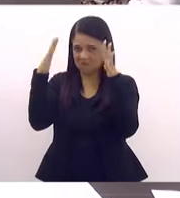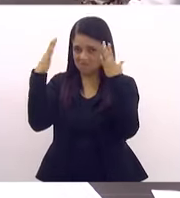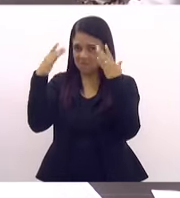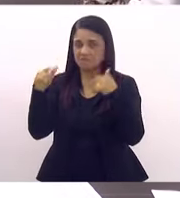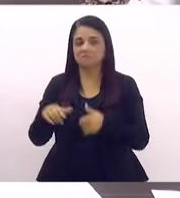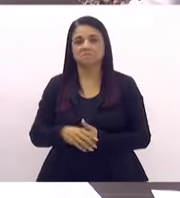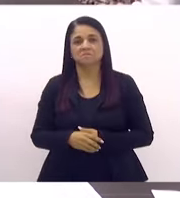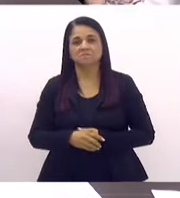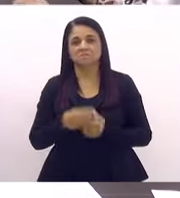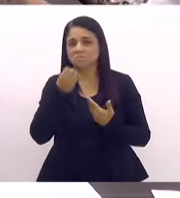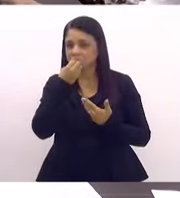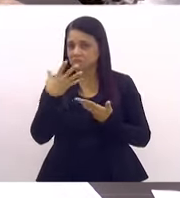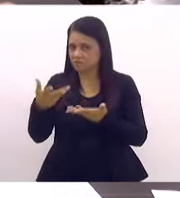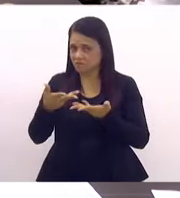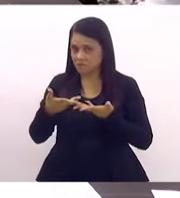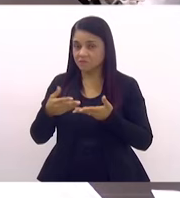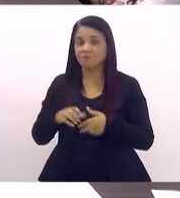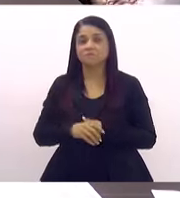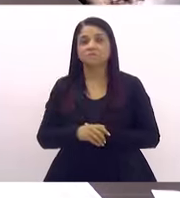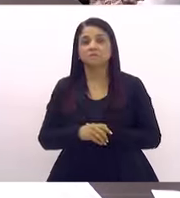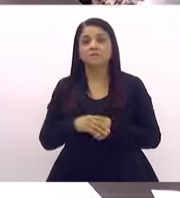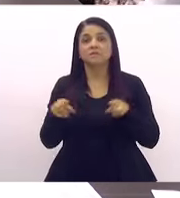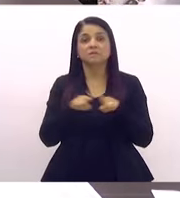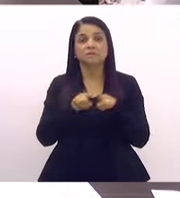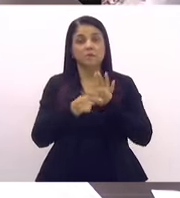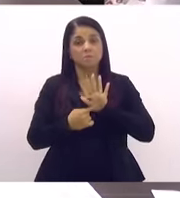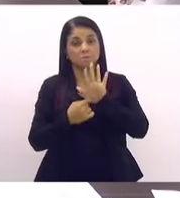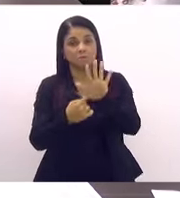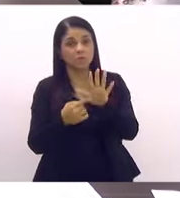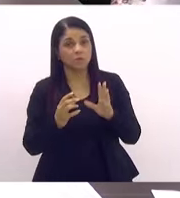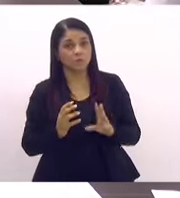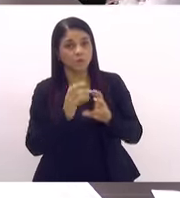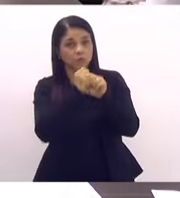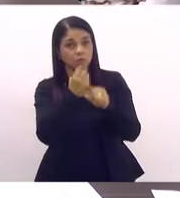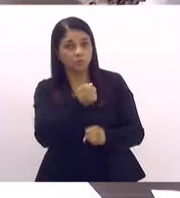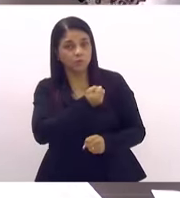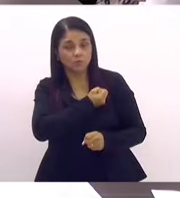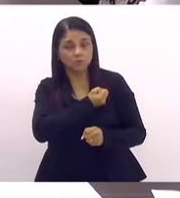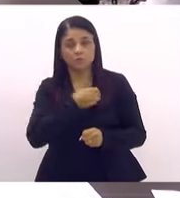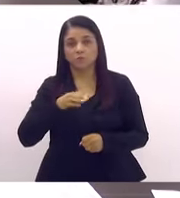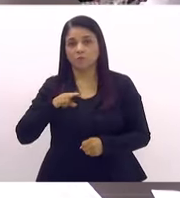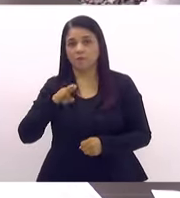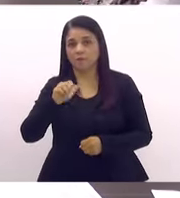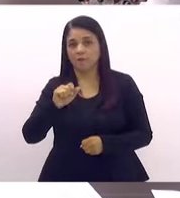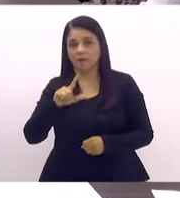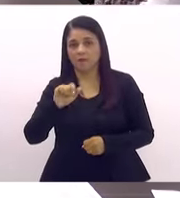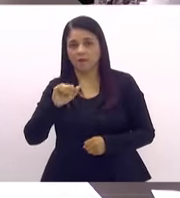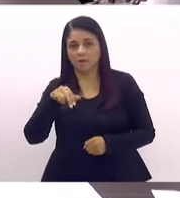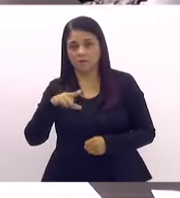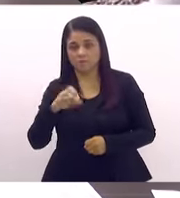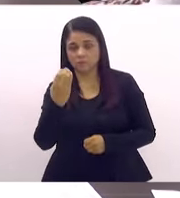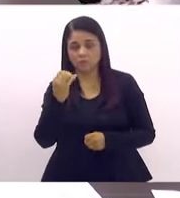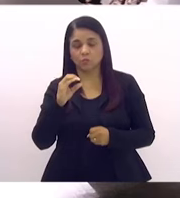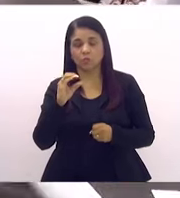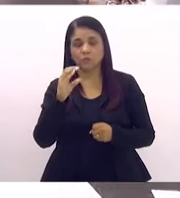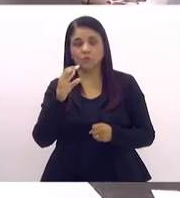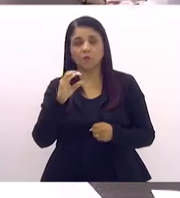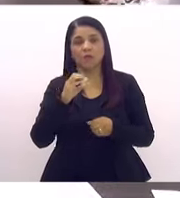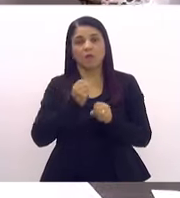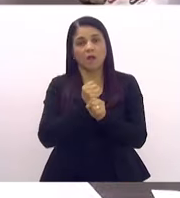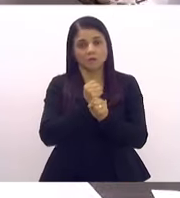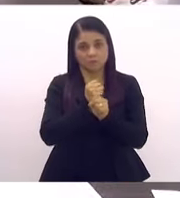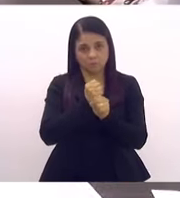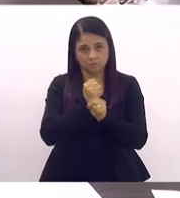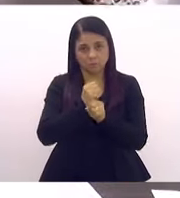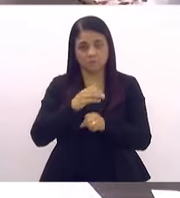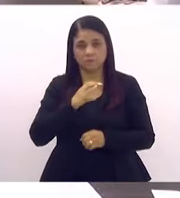E também apresentar os números do balanço anual aqui da CCJ. E já dou uma